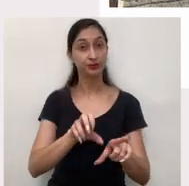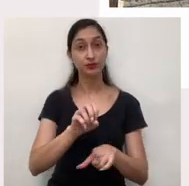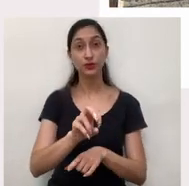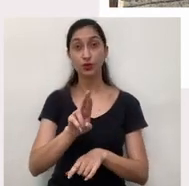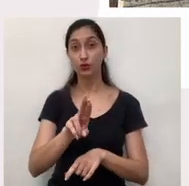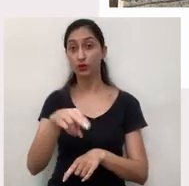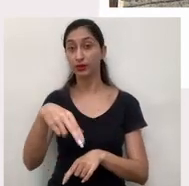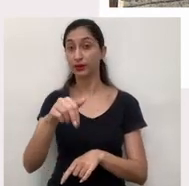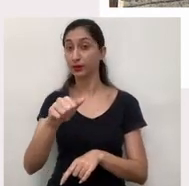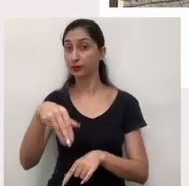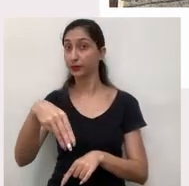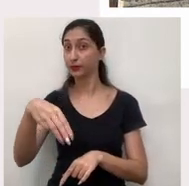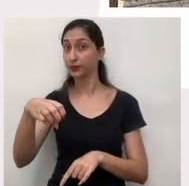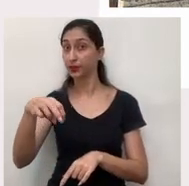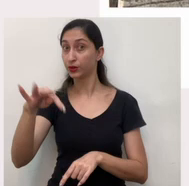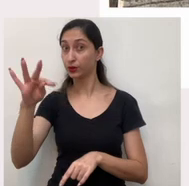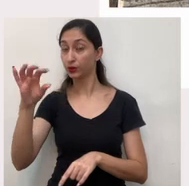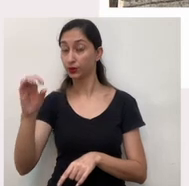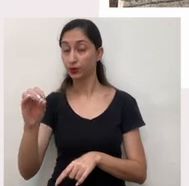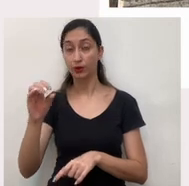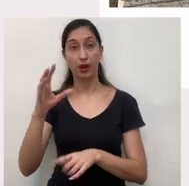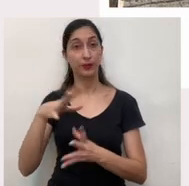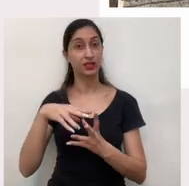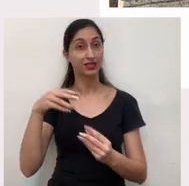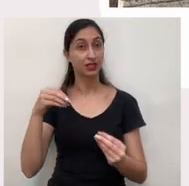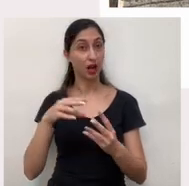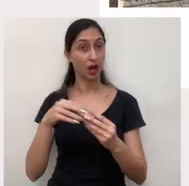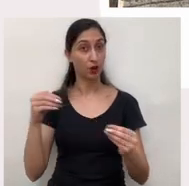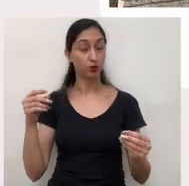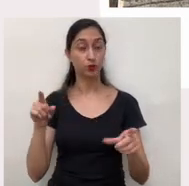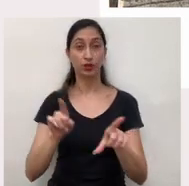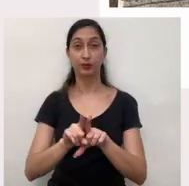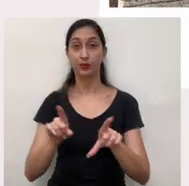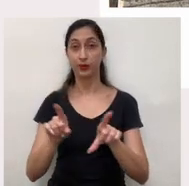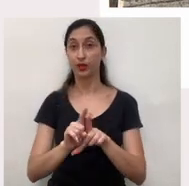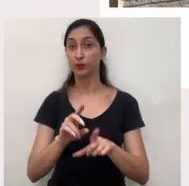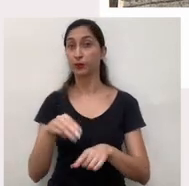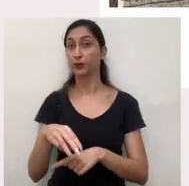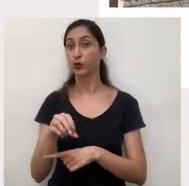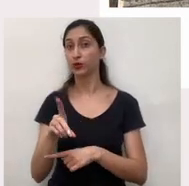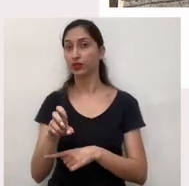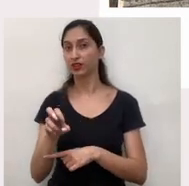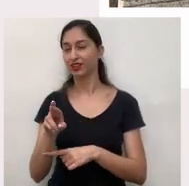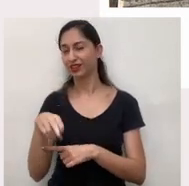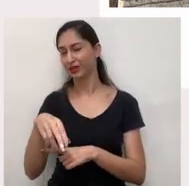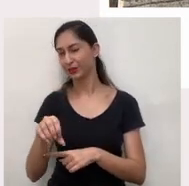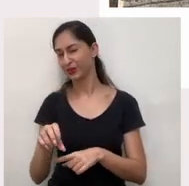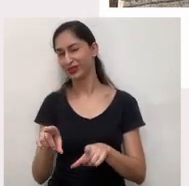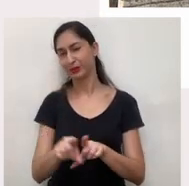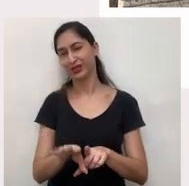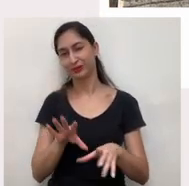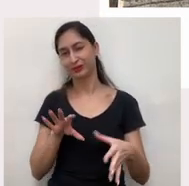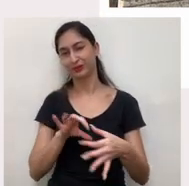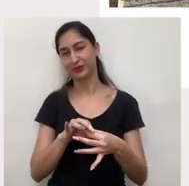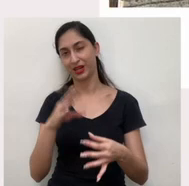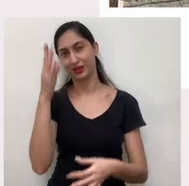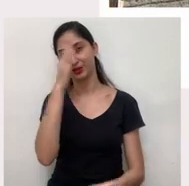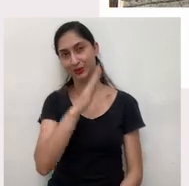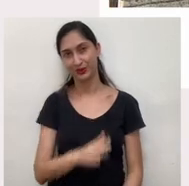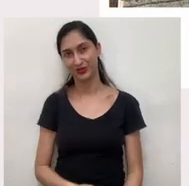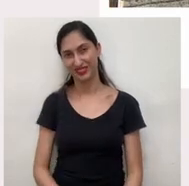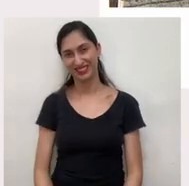absolutamente moderno, e também absolutamente brasileiro.